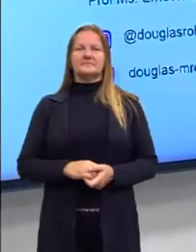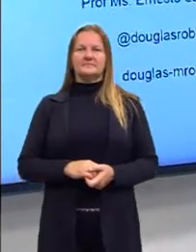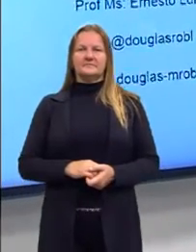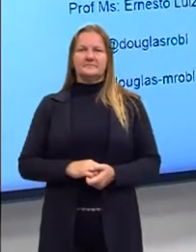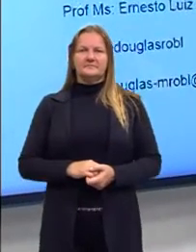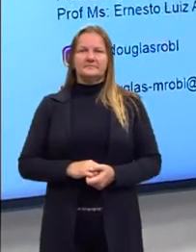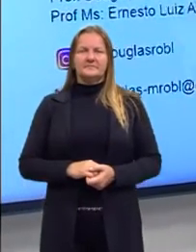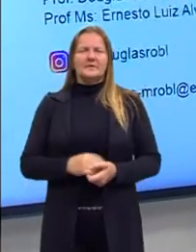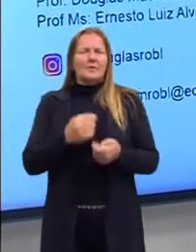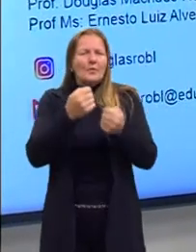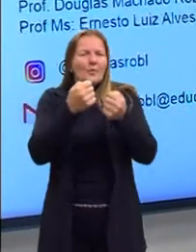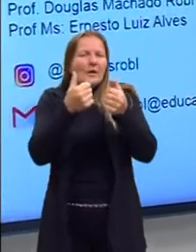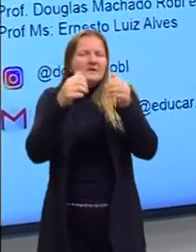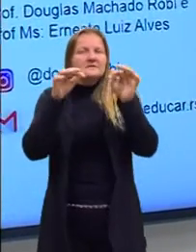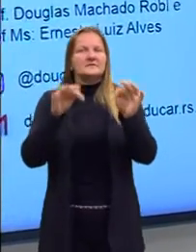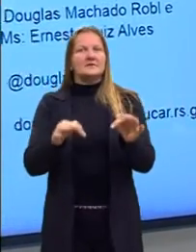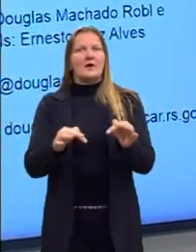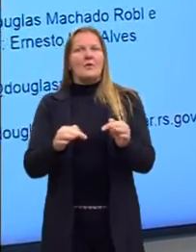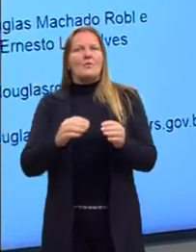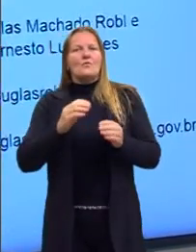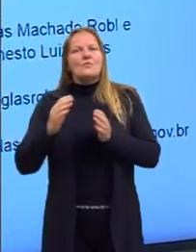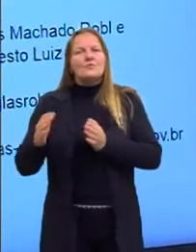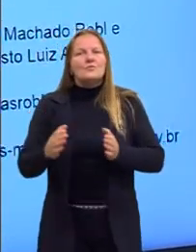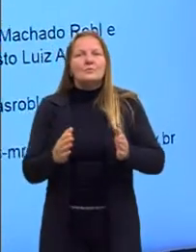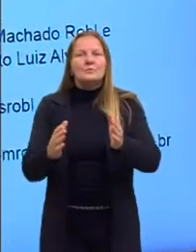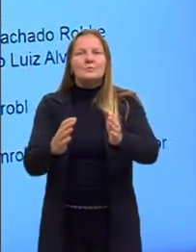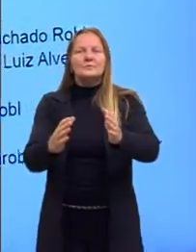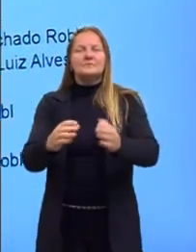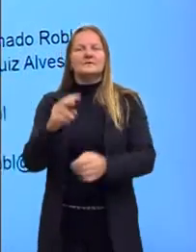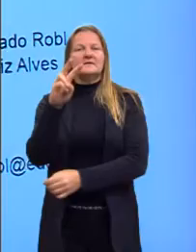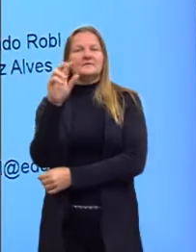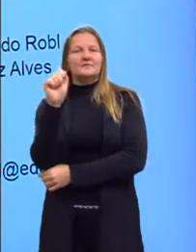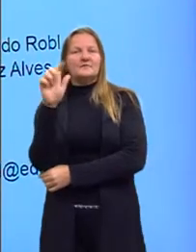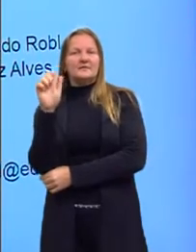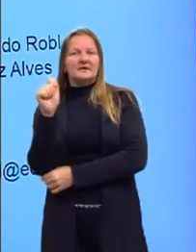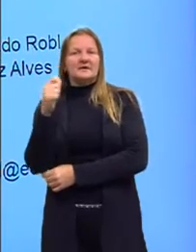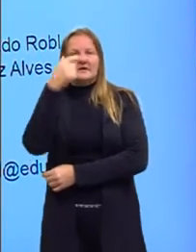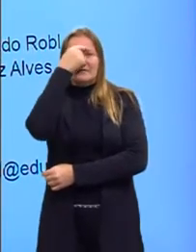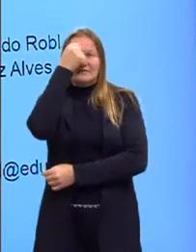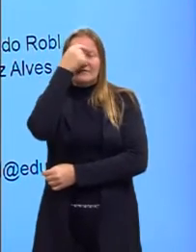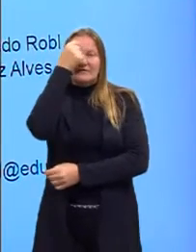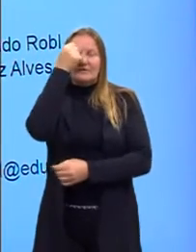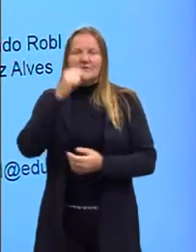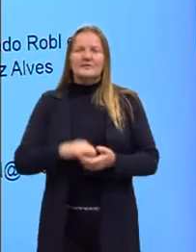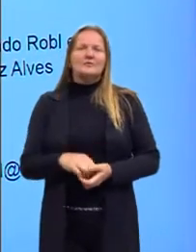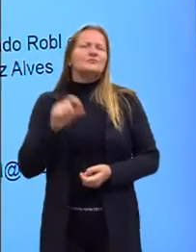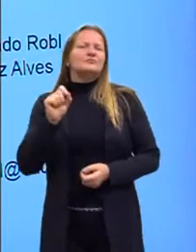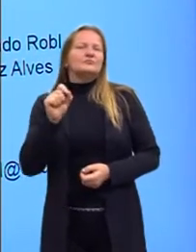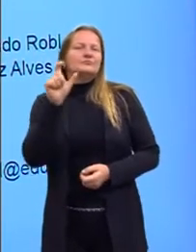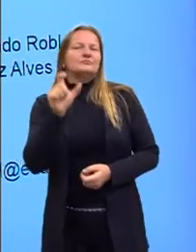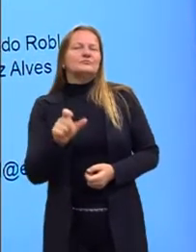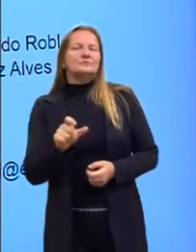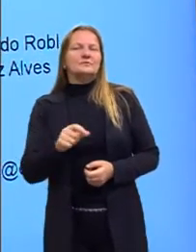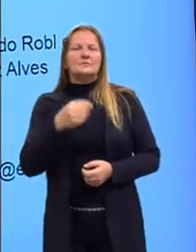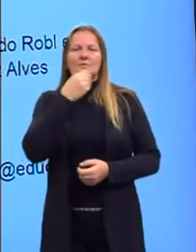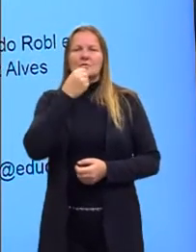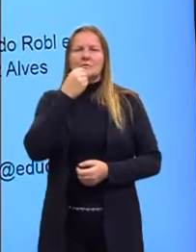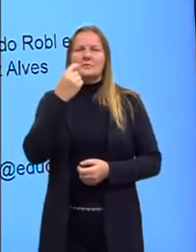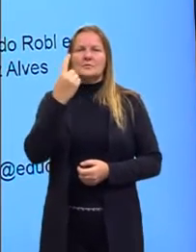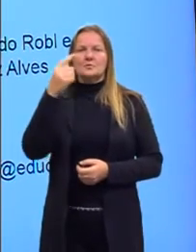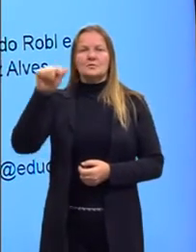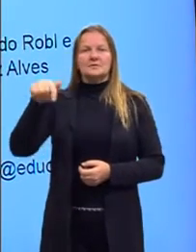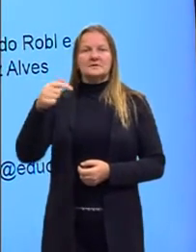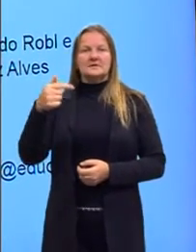quase no final do nosso curso né em busca da tua vaga na universidade tá gurizada quem sou eu eu sou um homem de